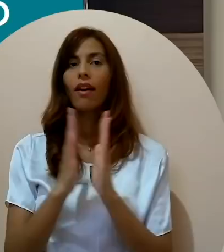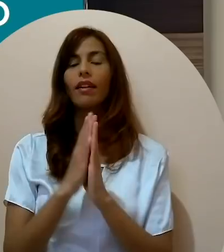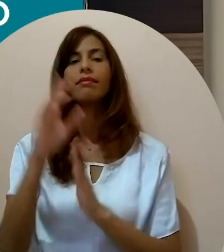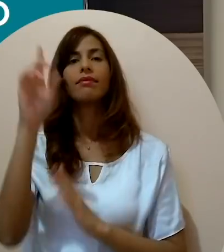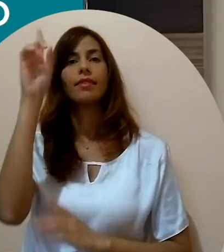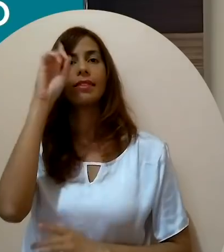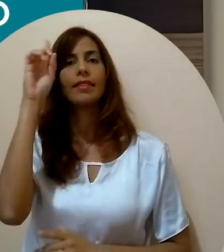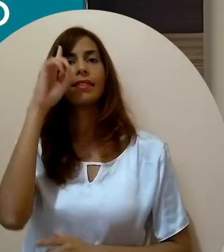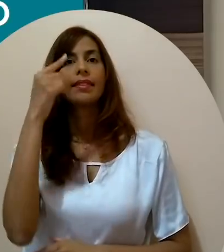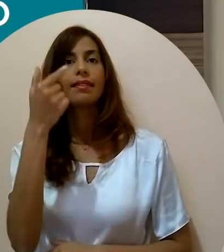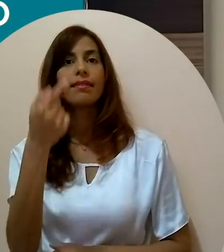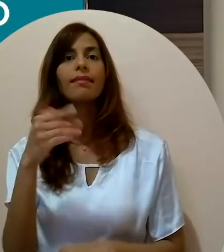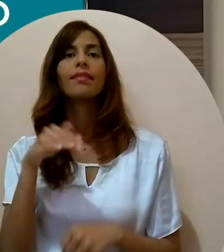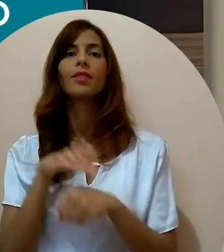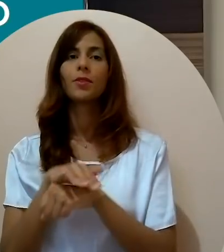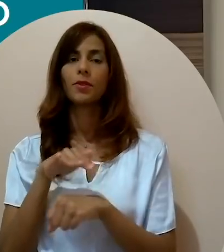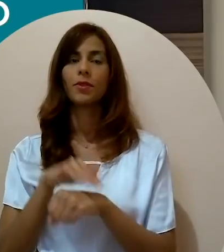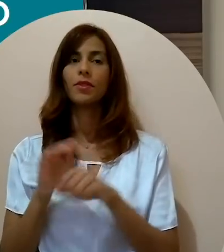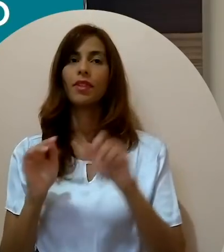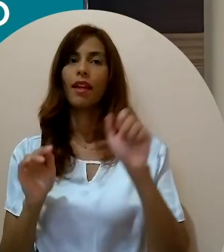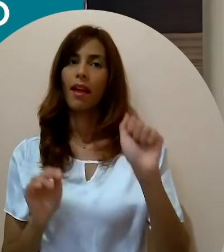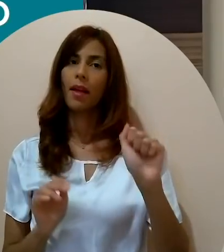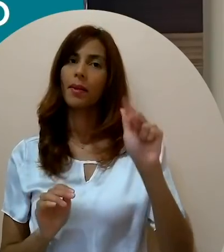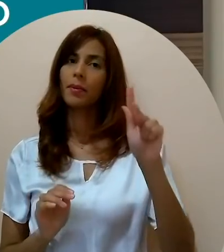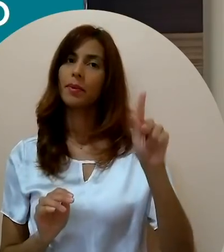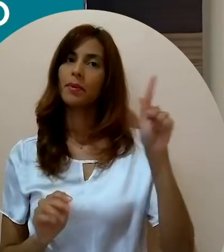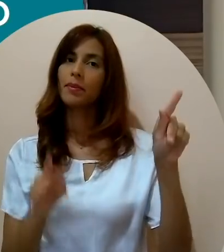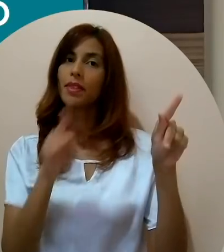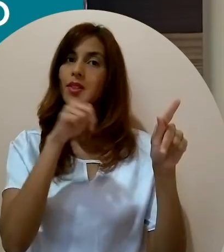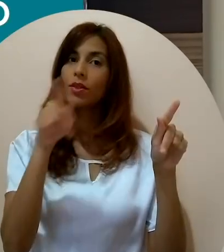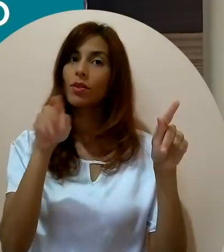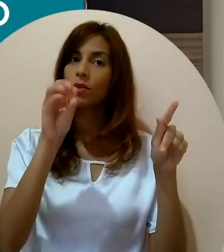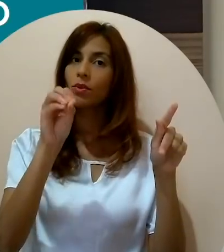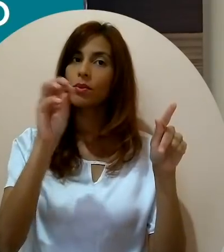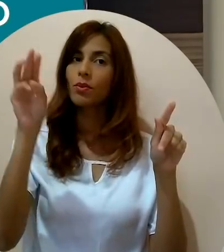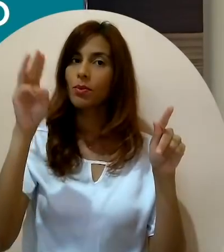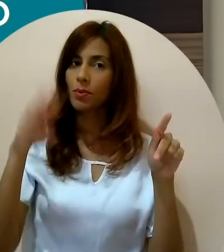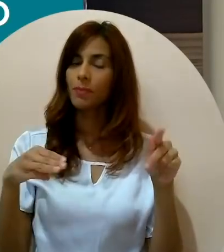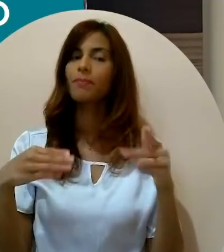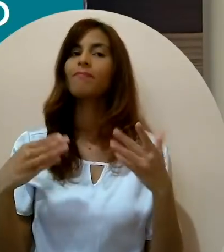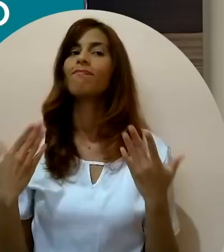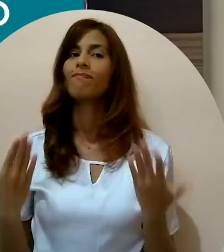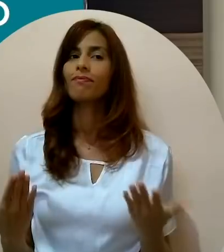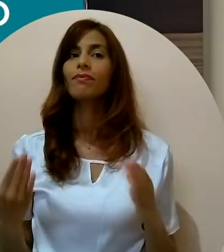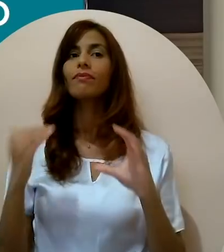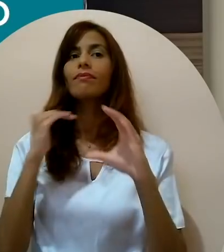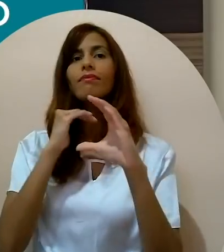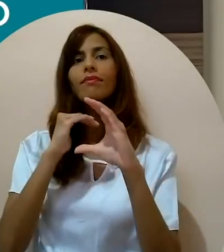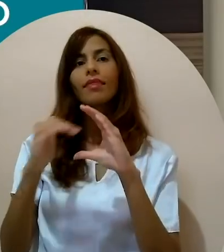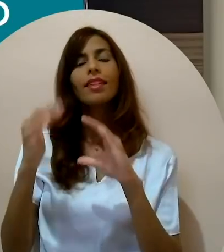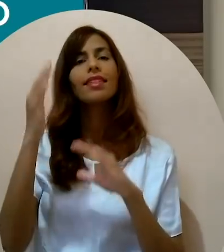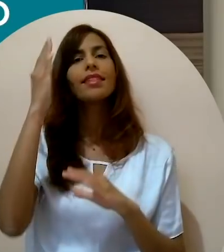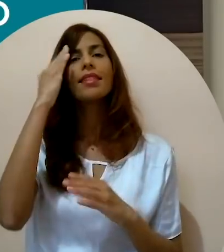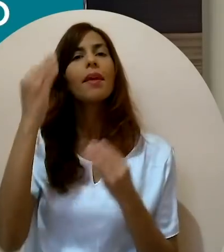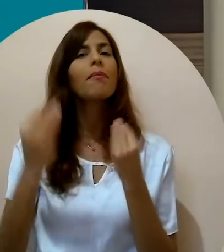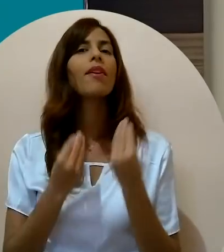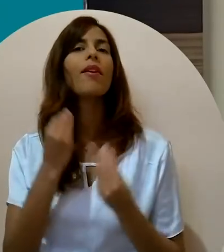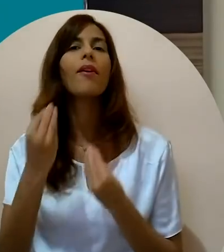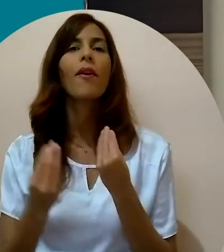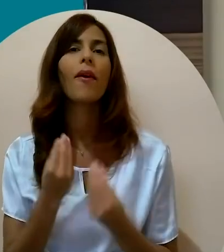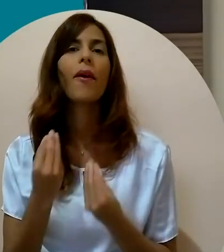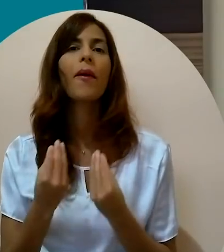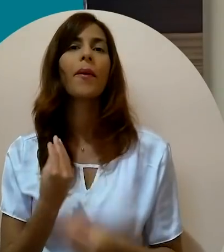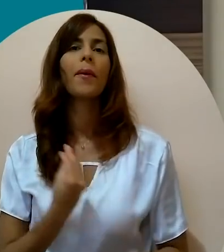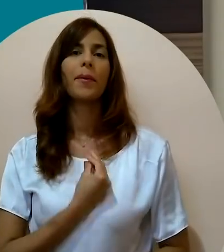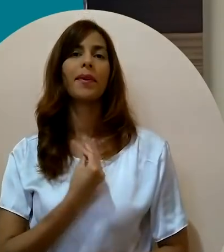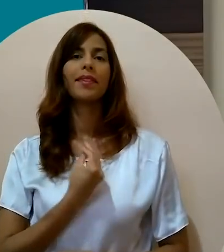e a reunião de oração dirigida pelos próprios juniores, todos os dias, às 19h, pela plataforma Zoom. Envie um